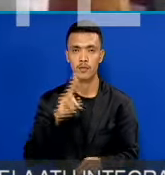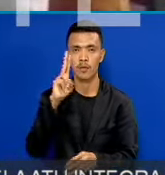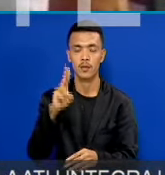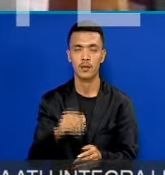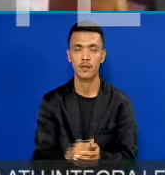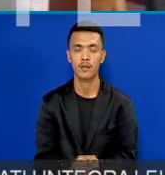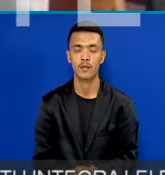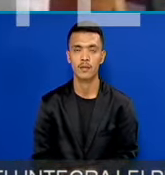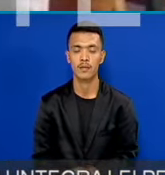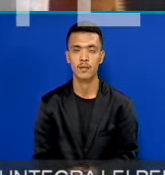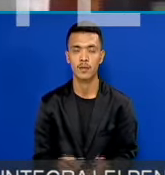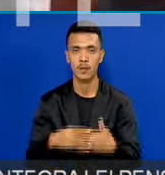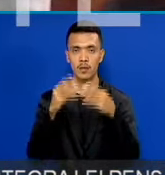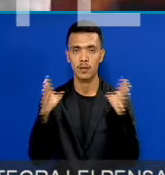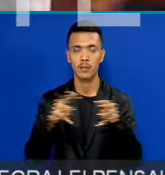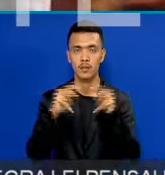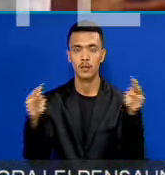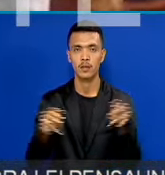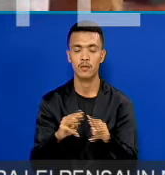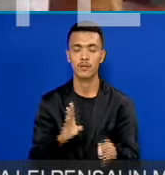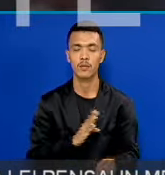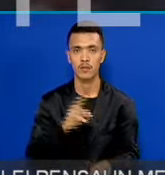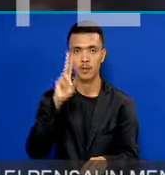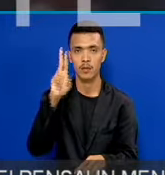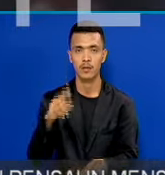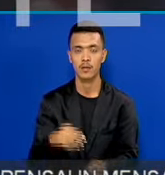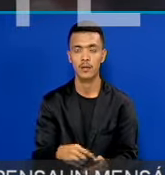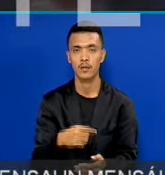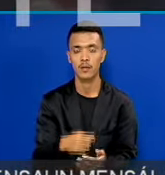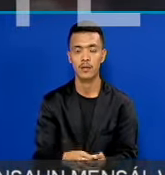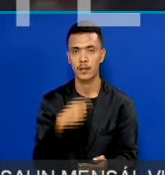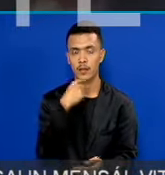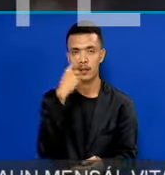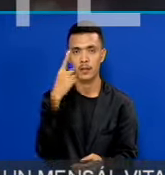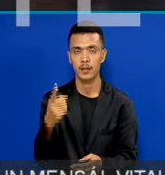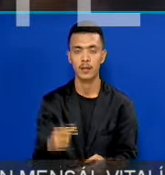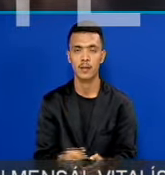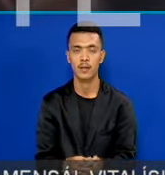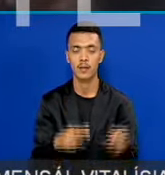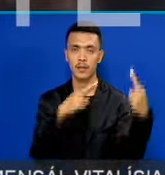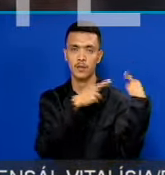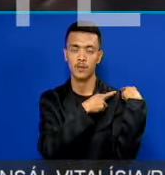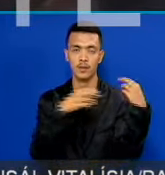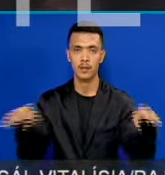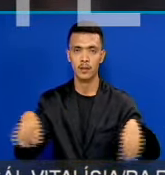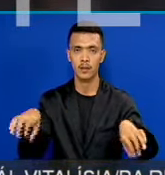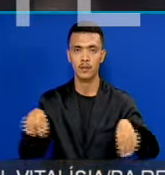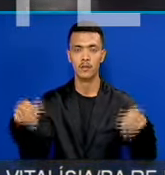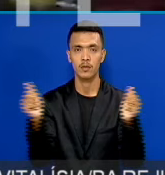Empozada presidente da Autoridade Município Baucau, veneranda Eurico Marques Lemos Martins Ateten, durante mandato seu serviço